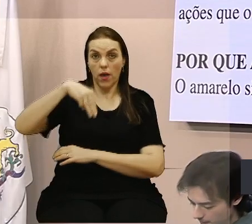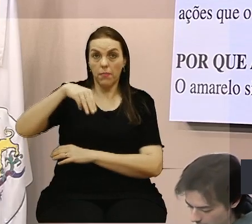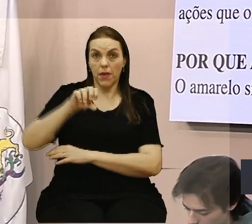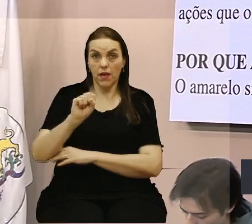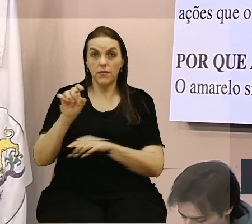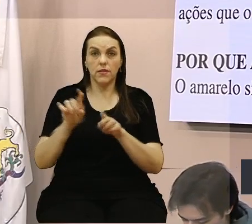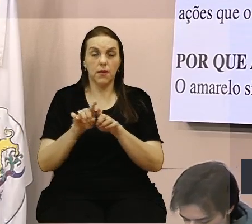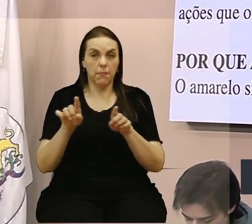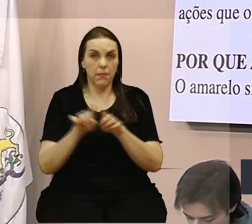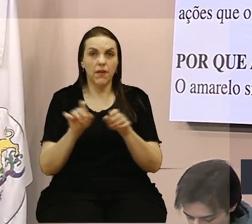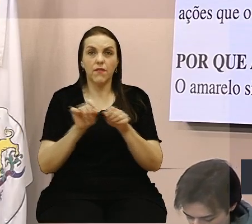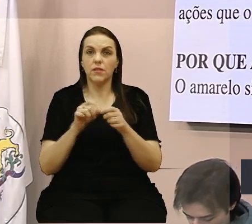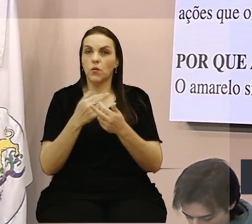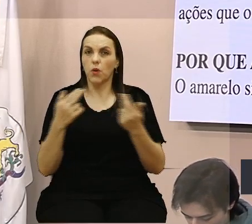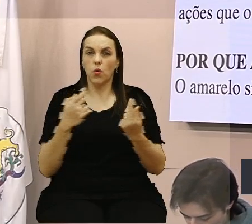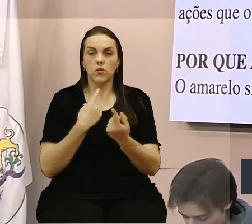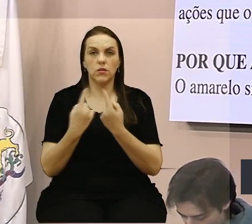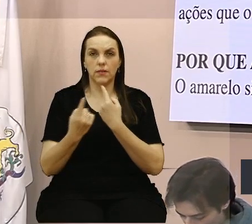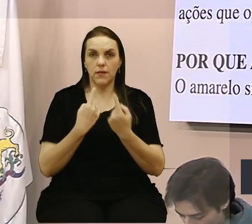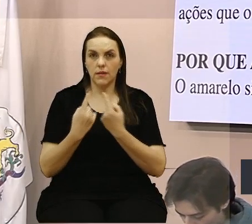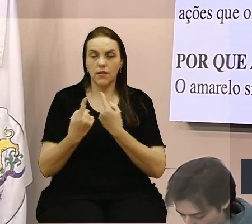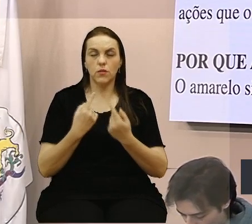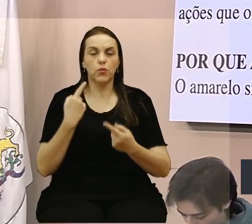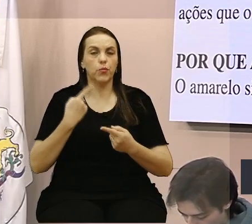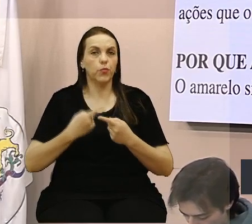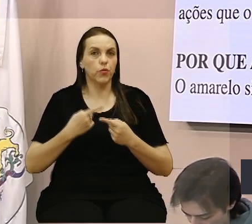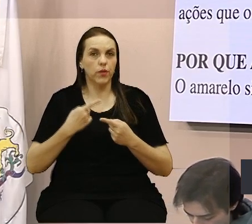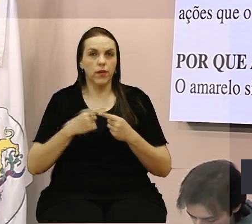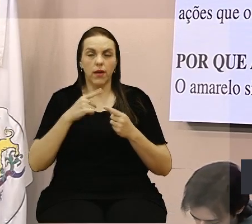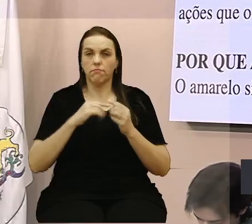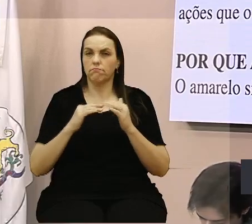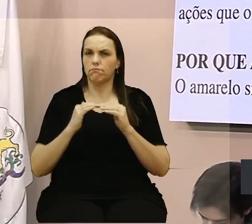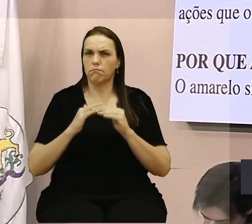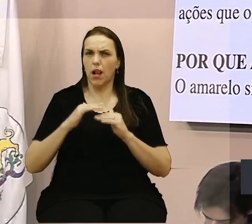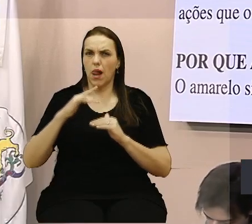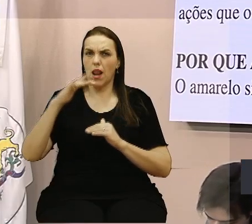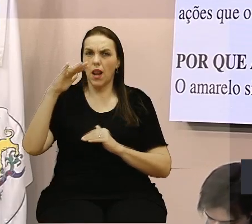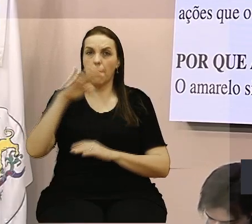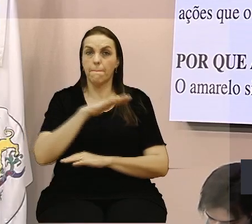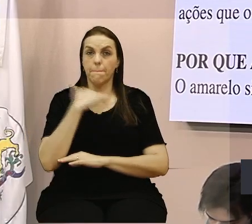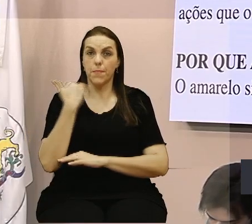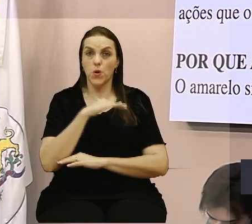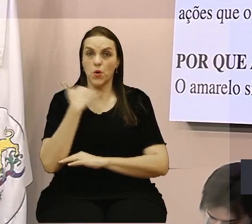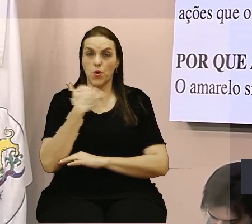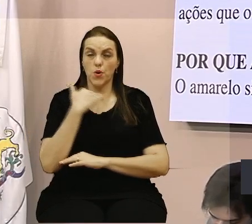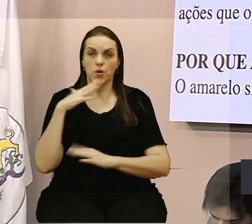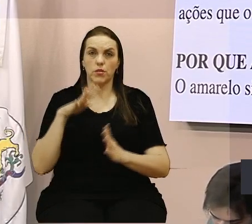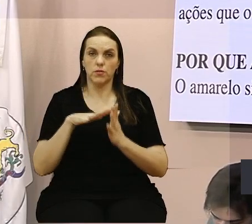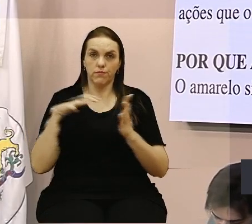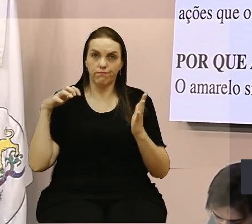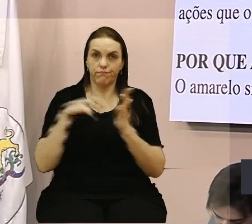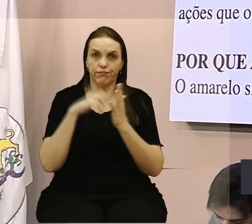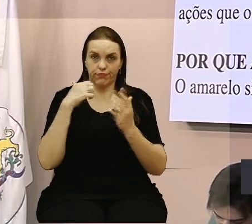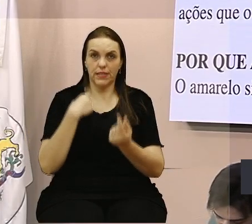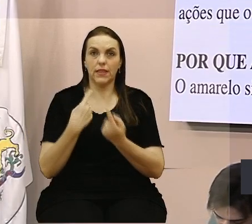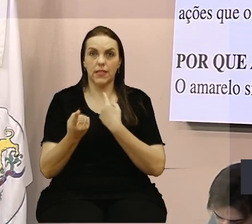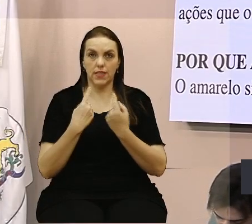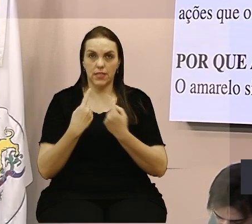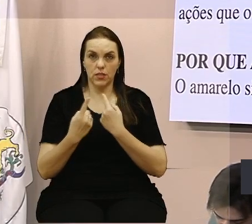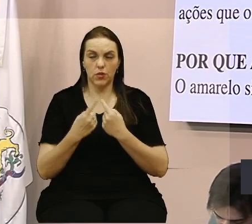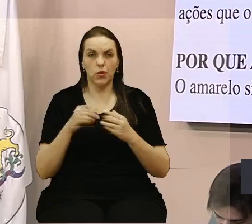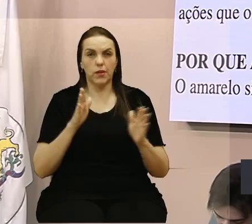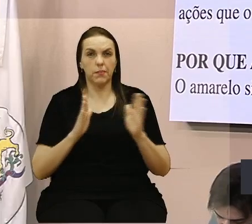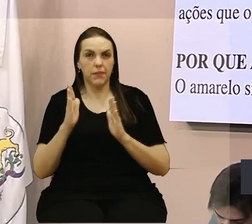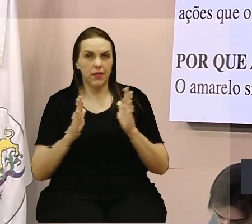trânsito em virtude do alto número de mortes que nós tínhamos no trânsito. Naquela época de 2010,